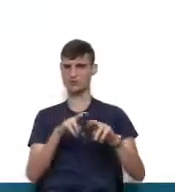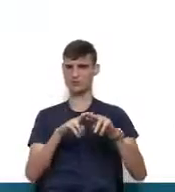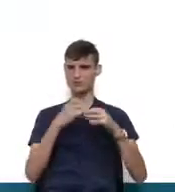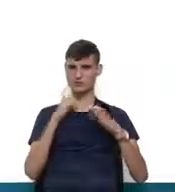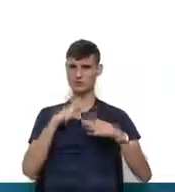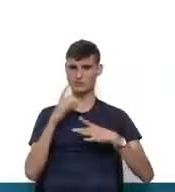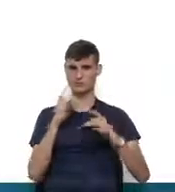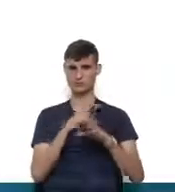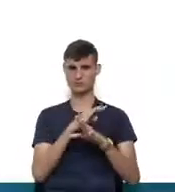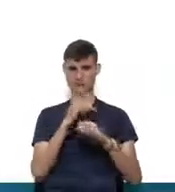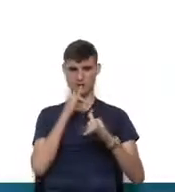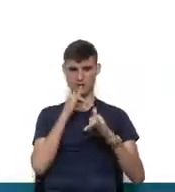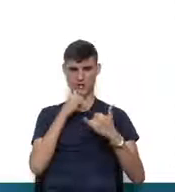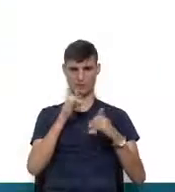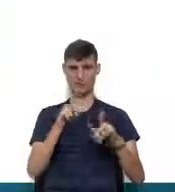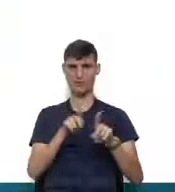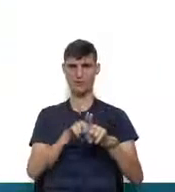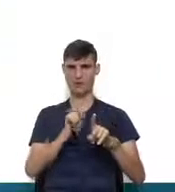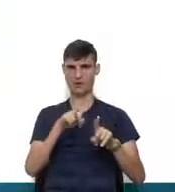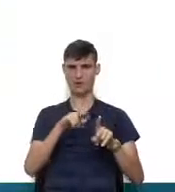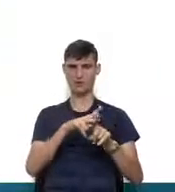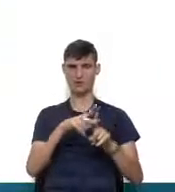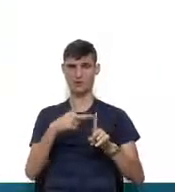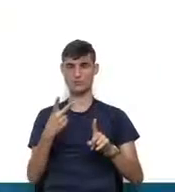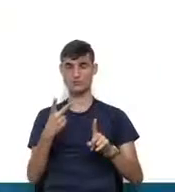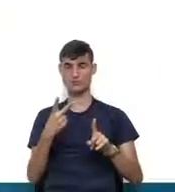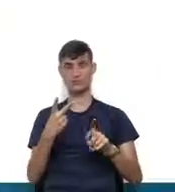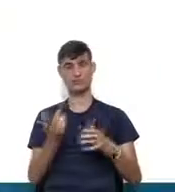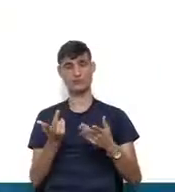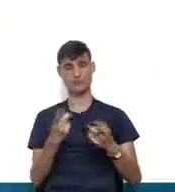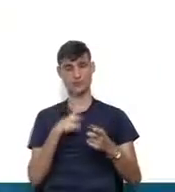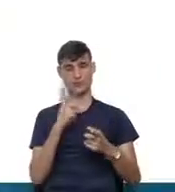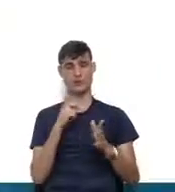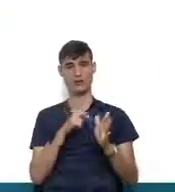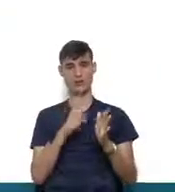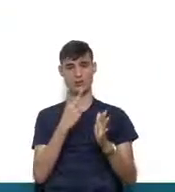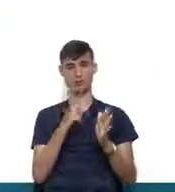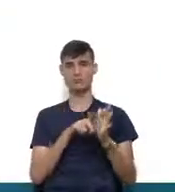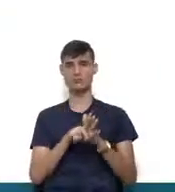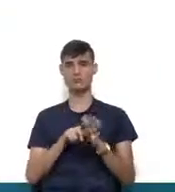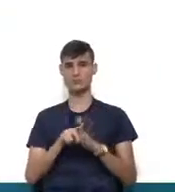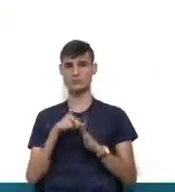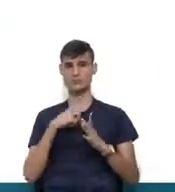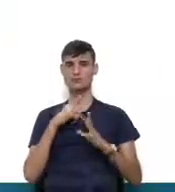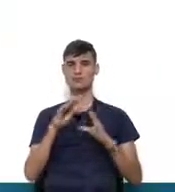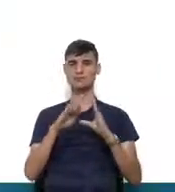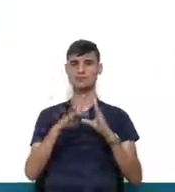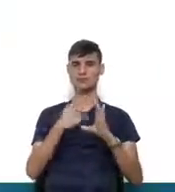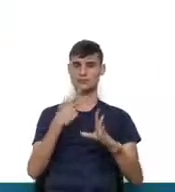corrente resposta também será duplicada? Então, nós temos esses